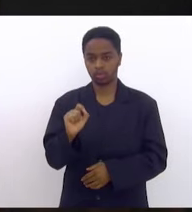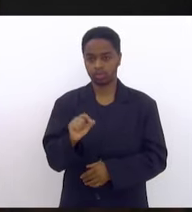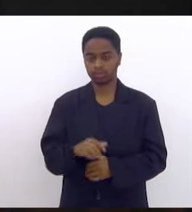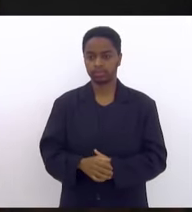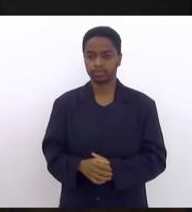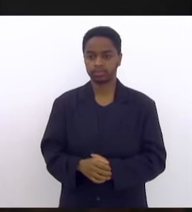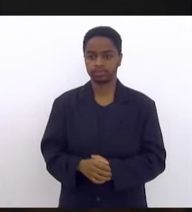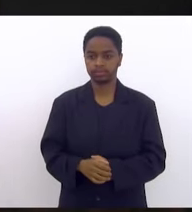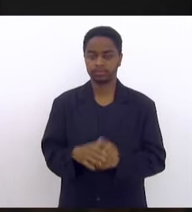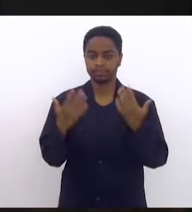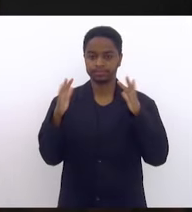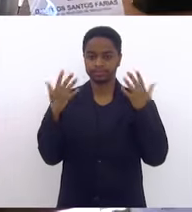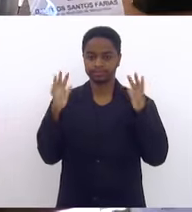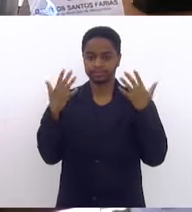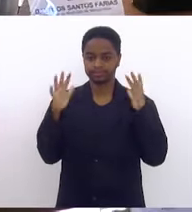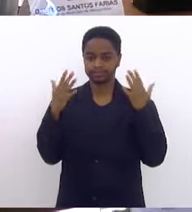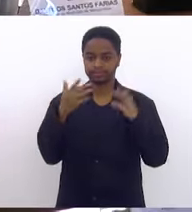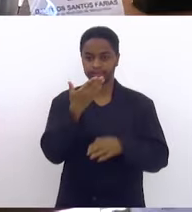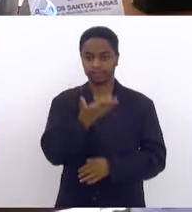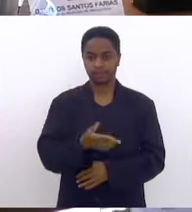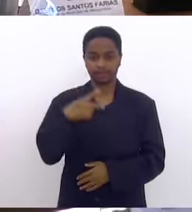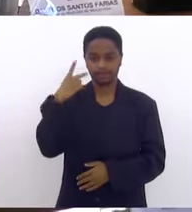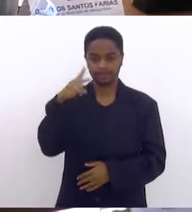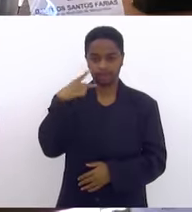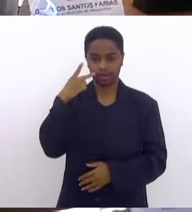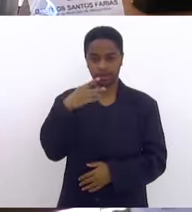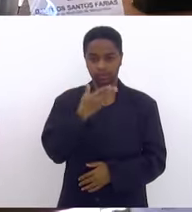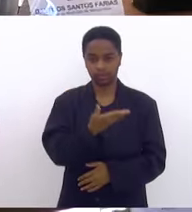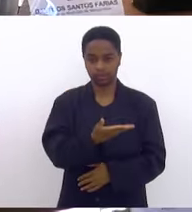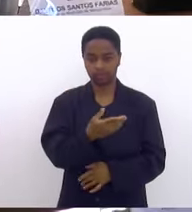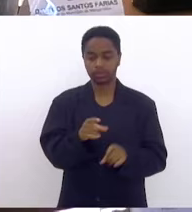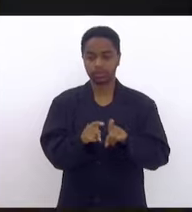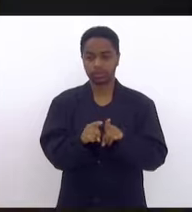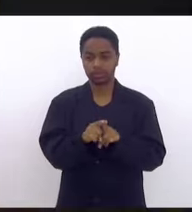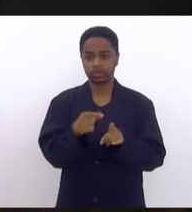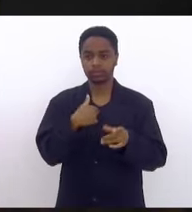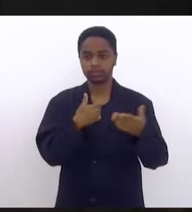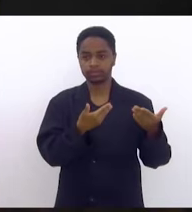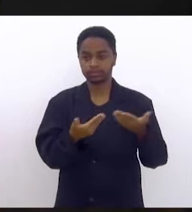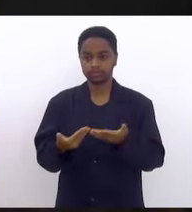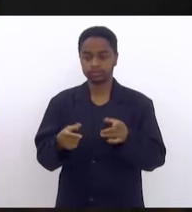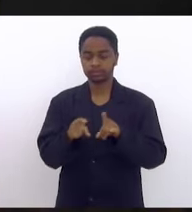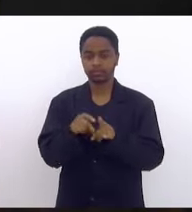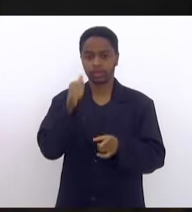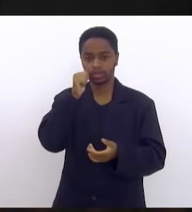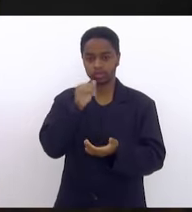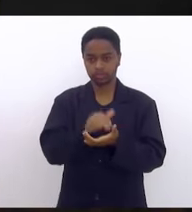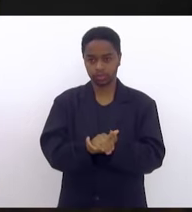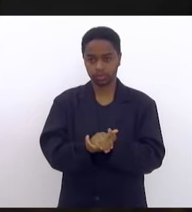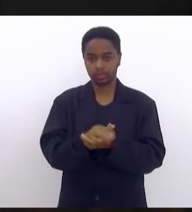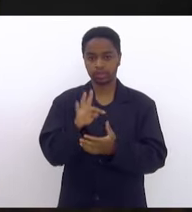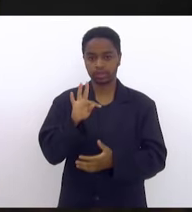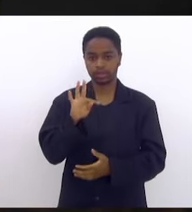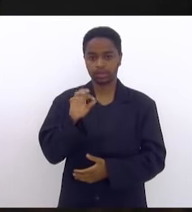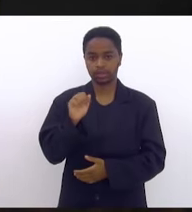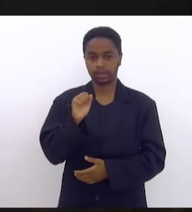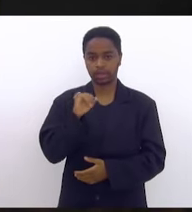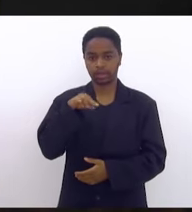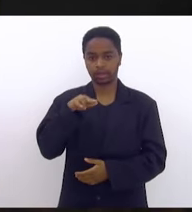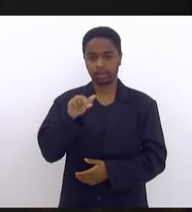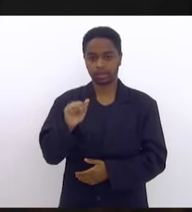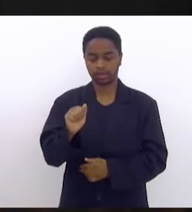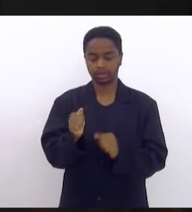Rômulo Carcará, vereador do município de Mangaratiba. Gostaria também de chamar a sua esposa, Tainá, para estar aqui